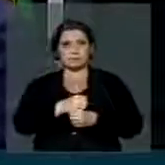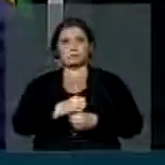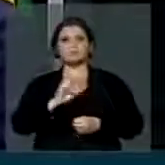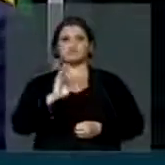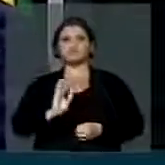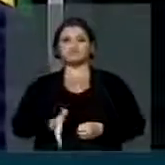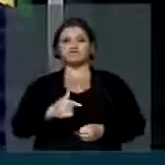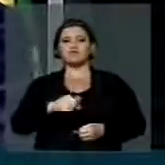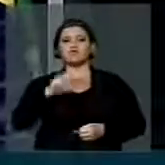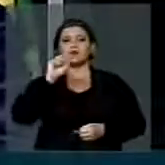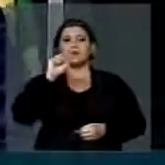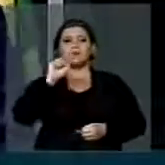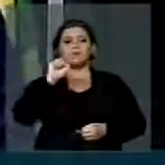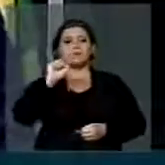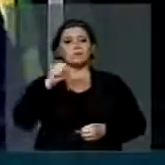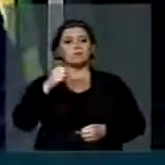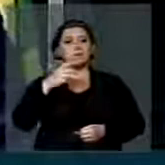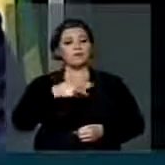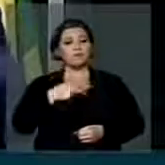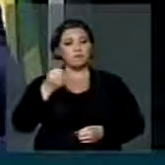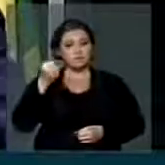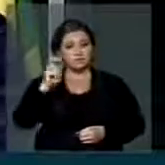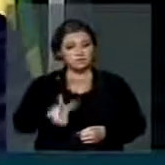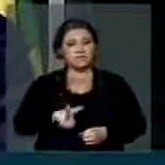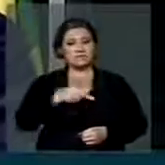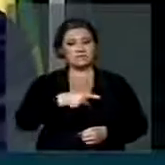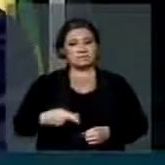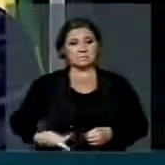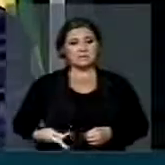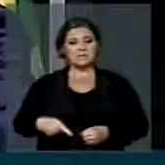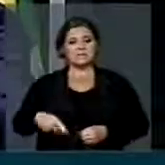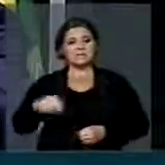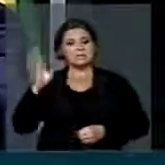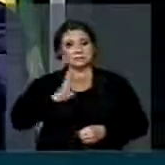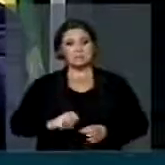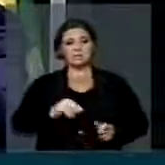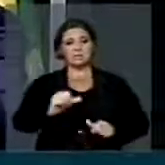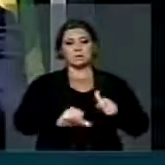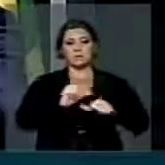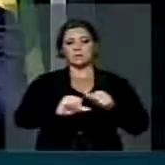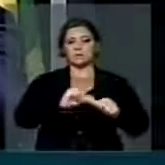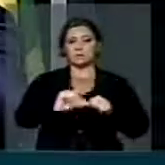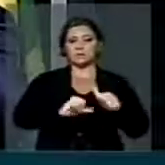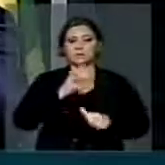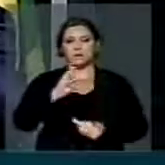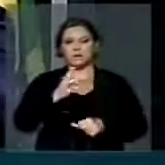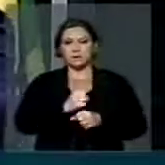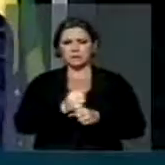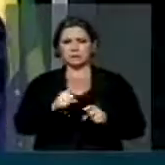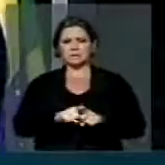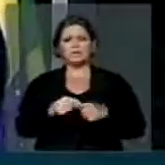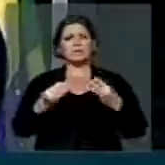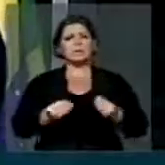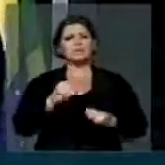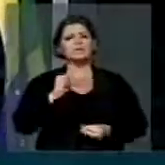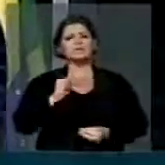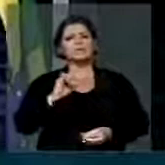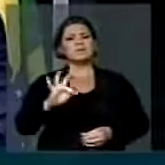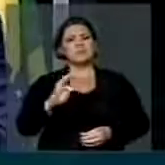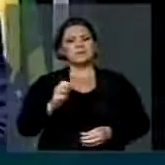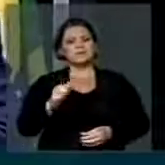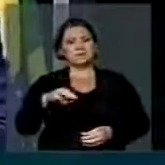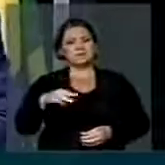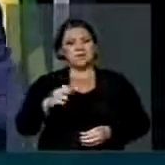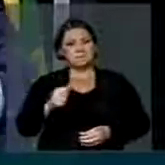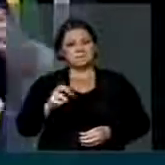presidentes da República, não soube explicar para nós, que o indagamos, por que durante o período do presidente Itamar e do presidente Fernando